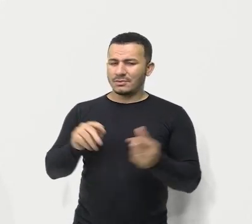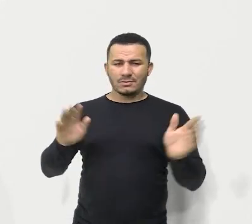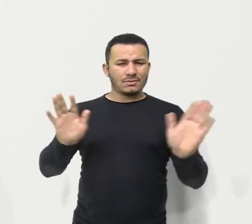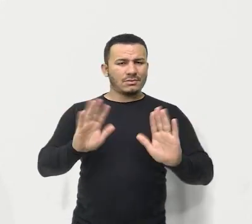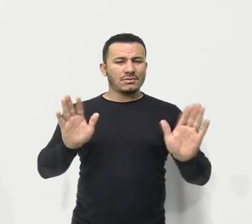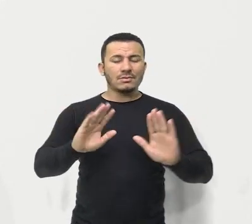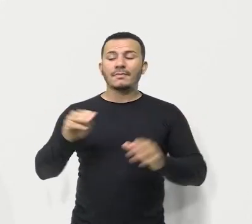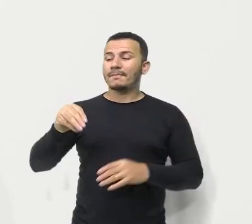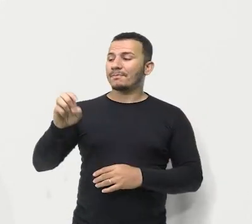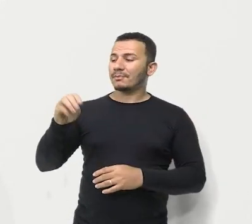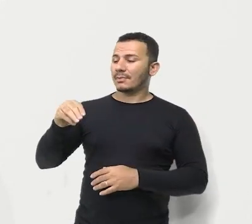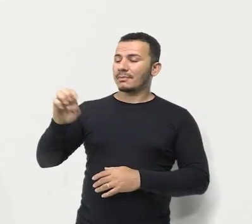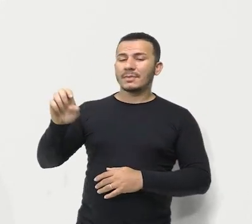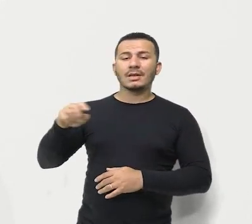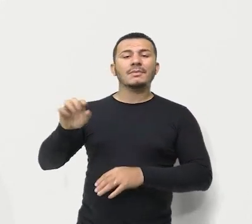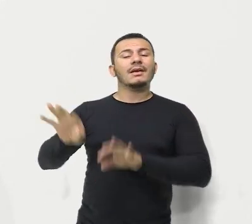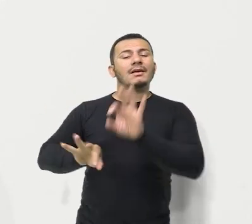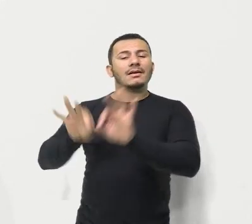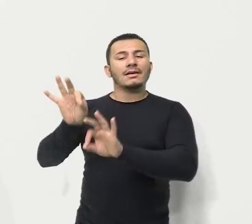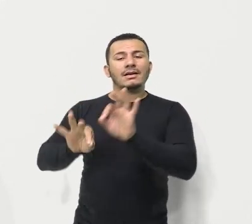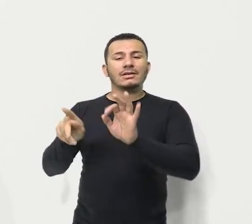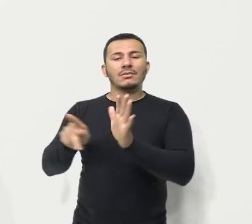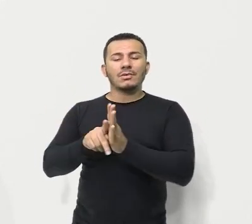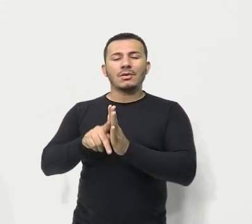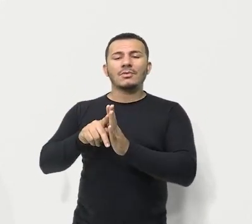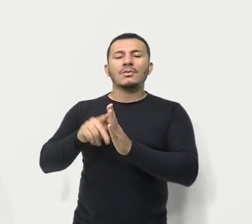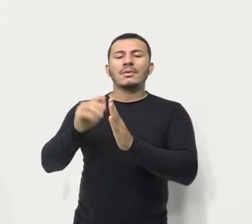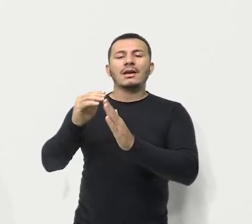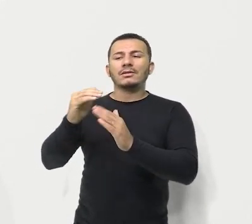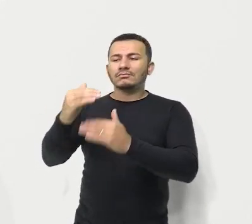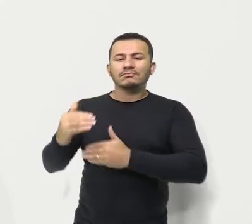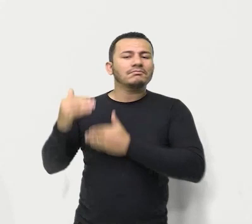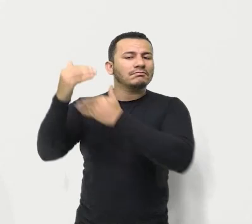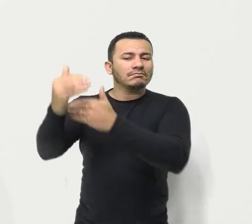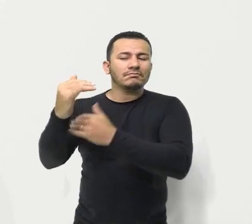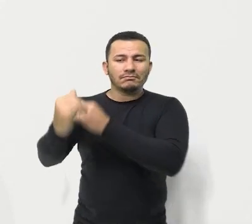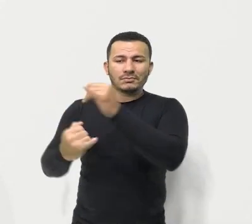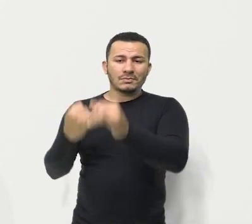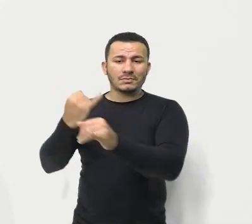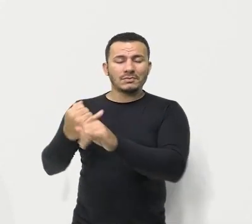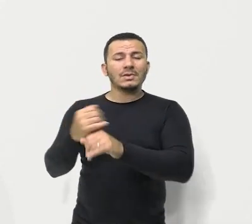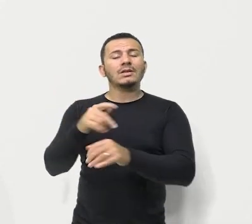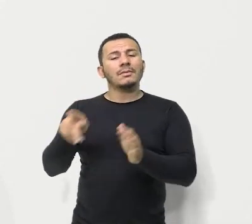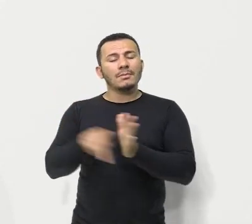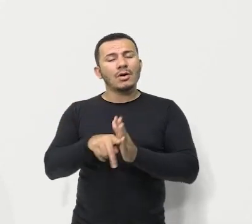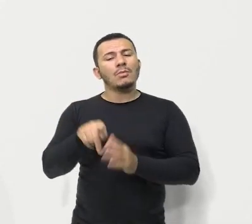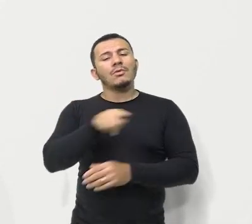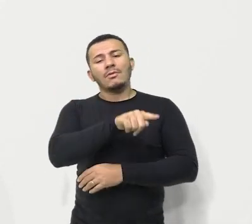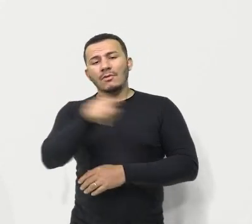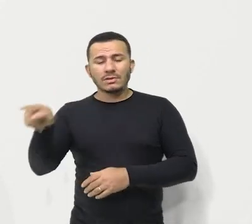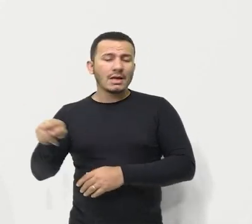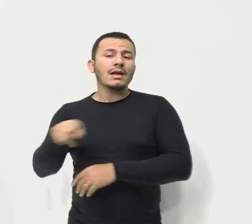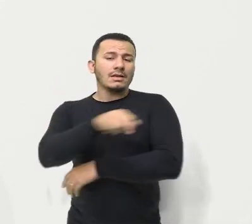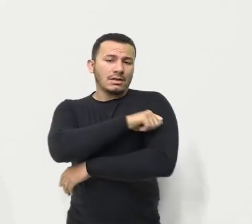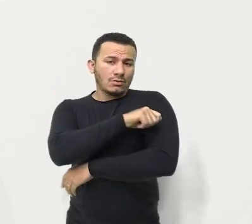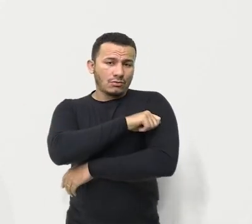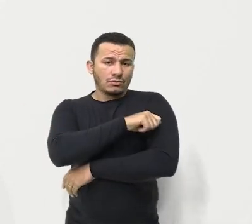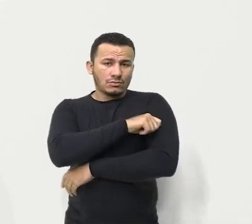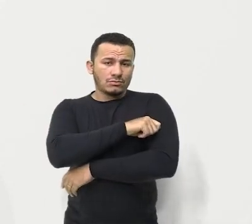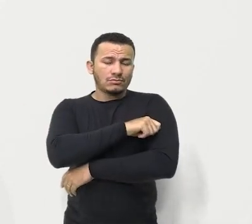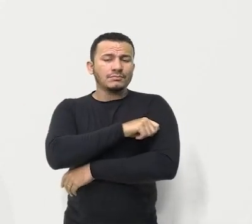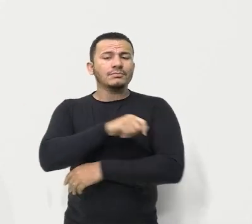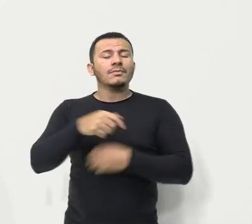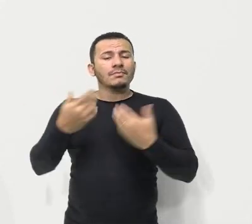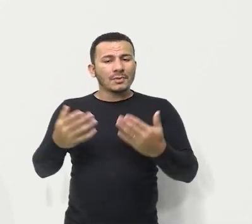esse meme foi produzido para além da internet. Ele foi produzido para vocês, alunos do 7º ano. E aí